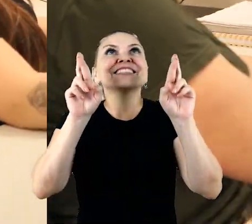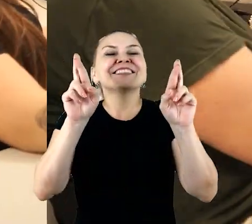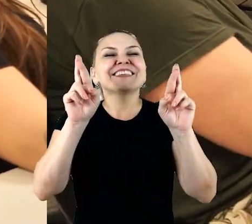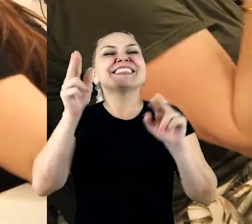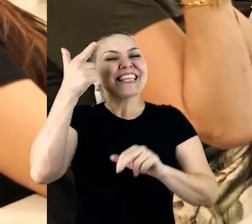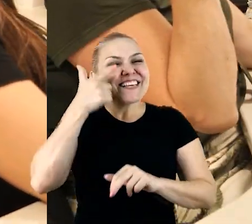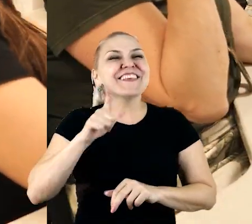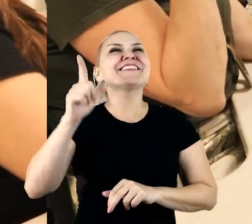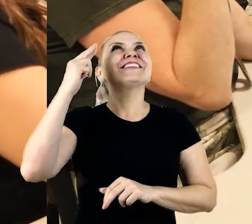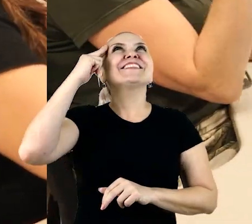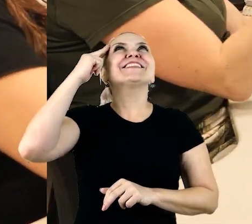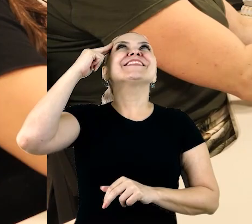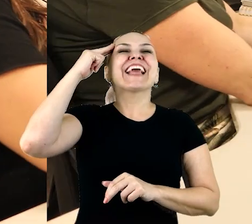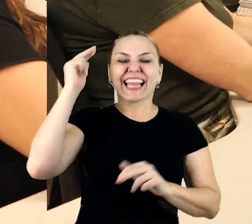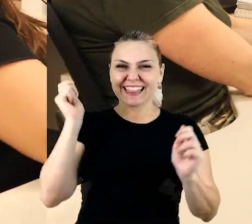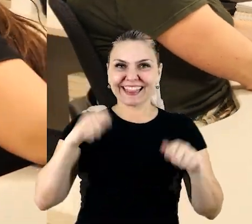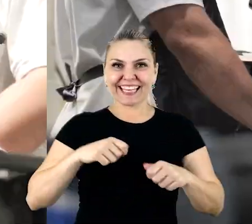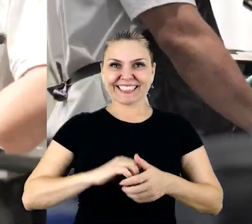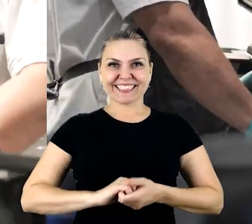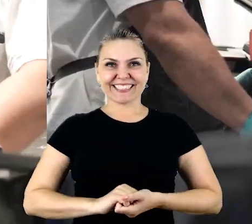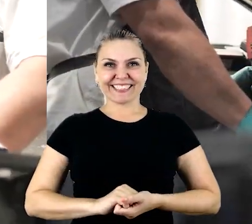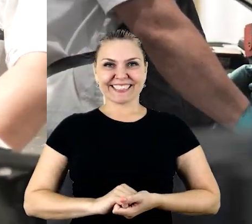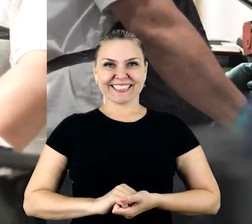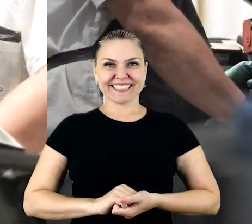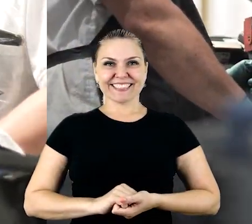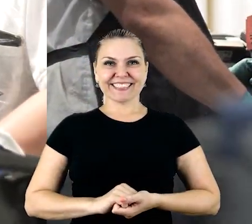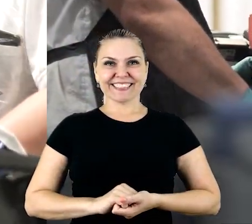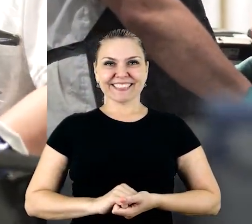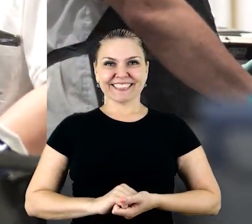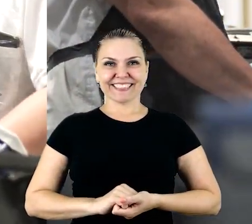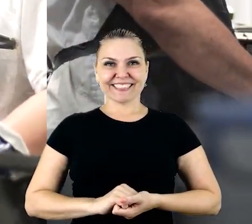torcer E mais uma vez sonhar